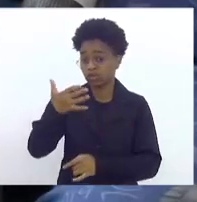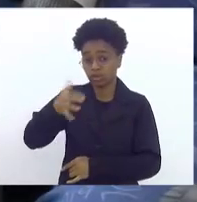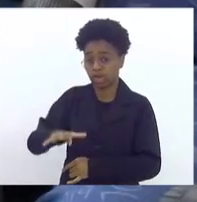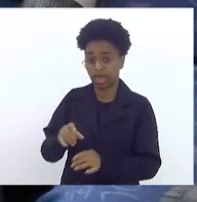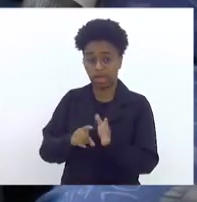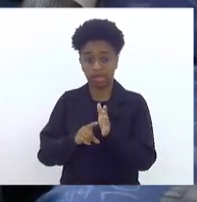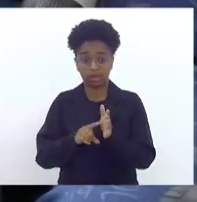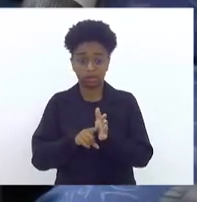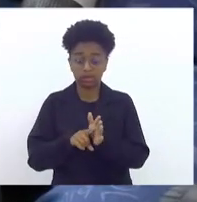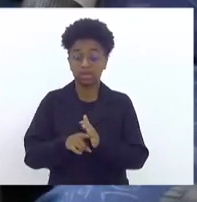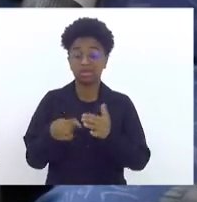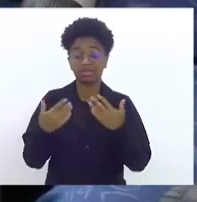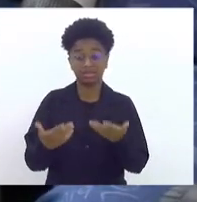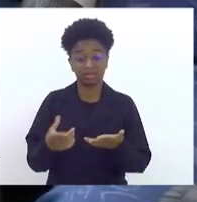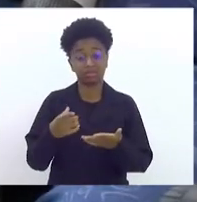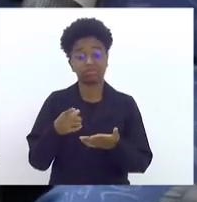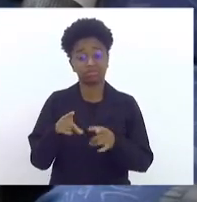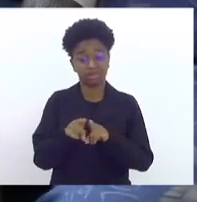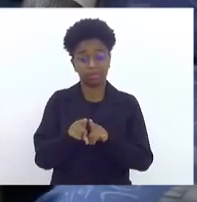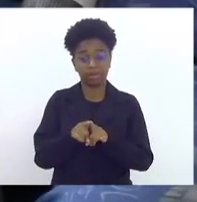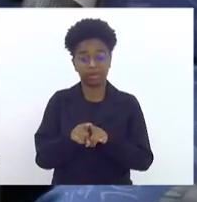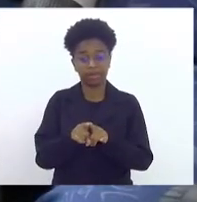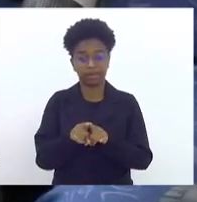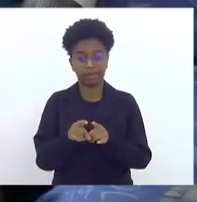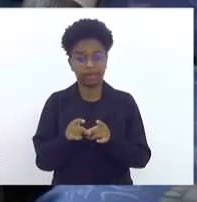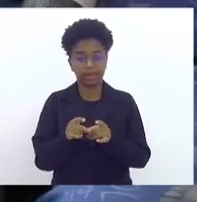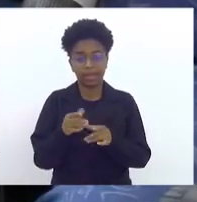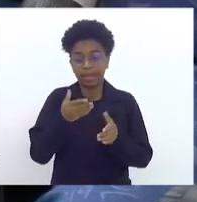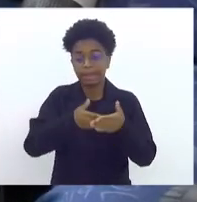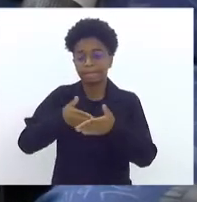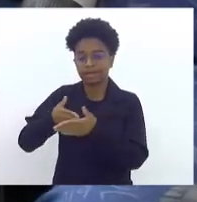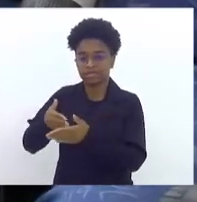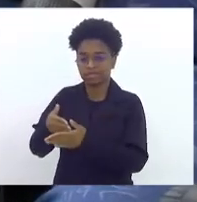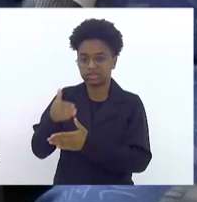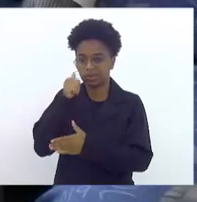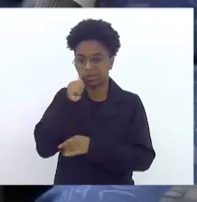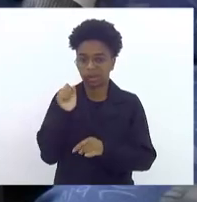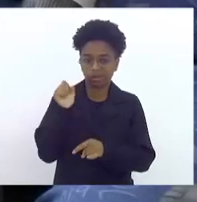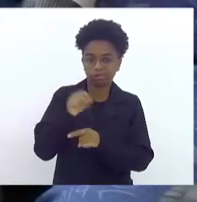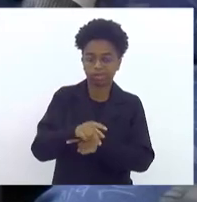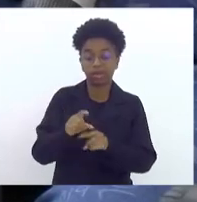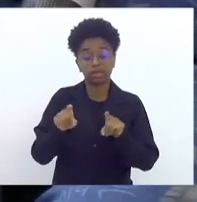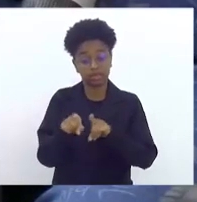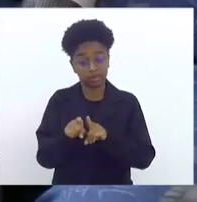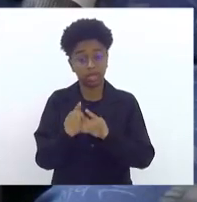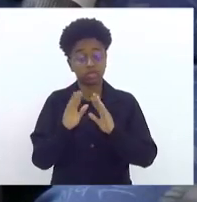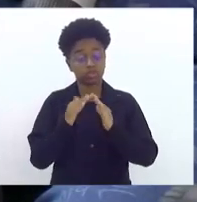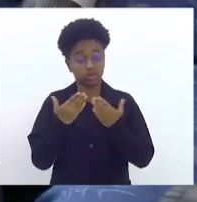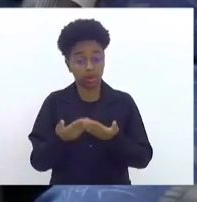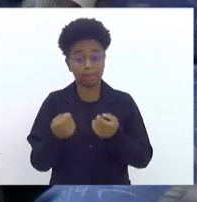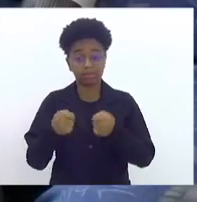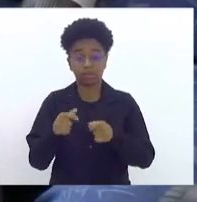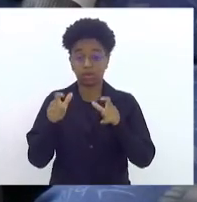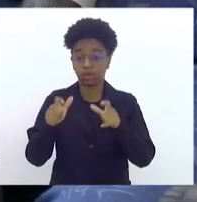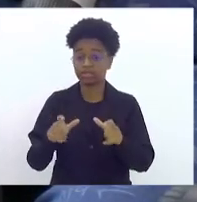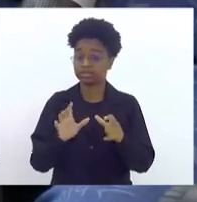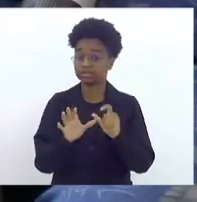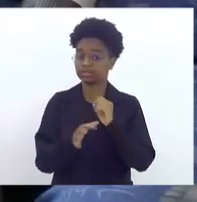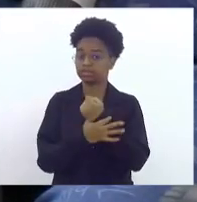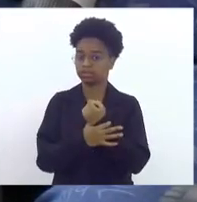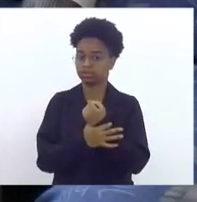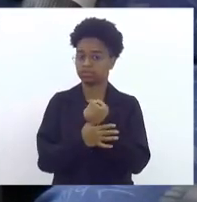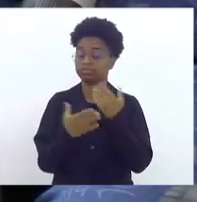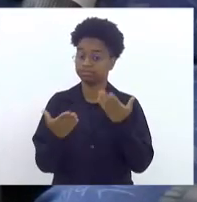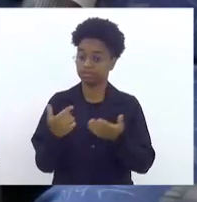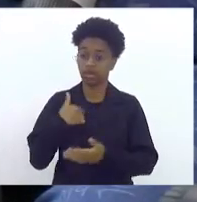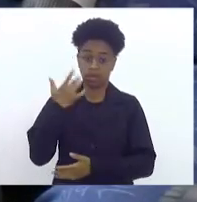investigação isso era também um fator de inibição e eu trago esse exemplo à tona porque a escola também deve ser um ambiente seguro então eu